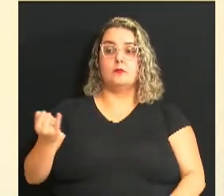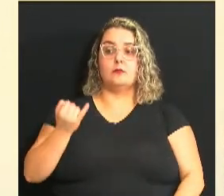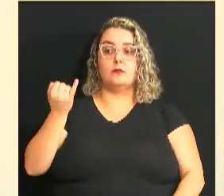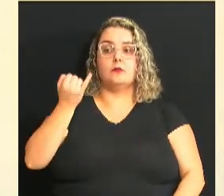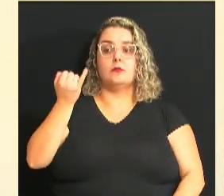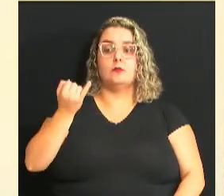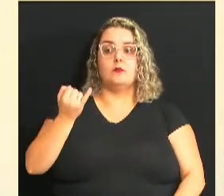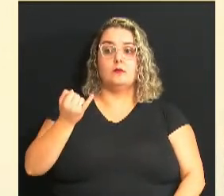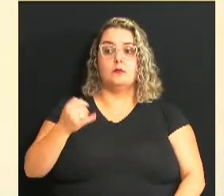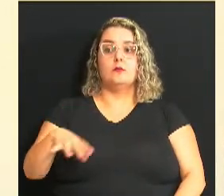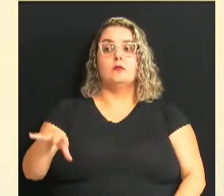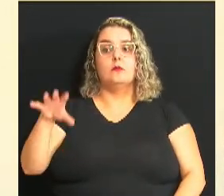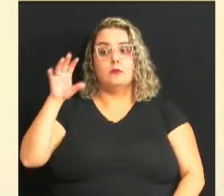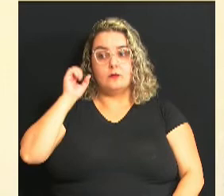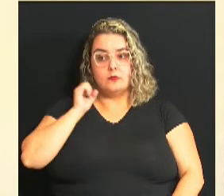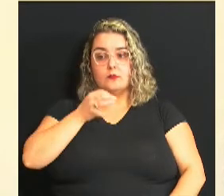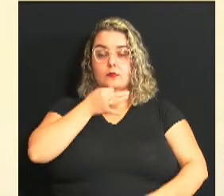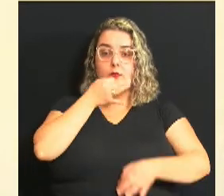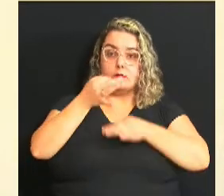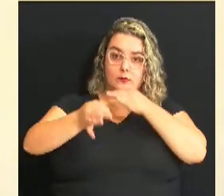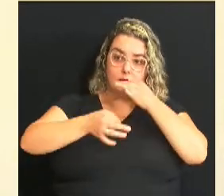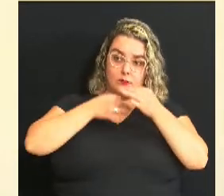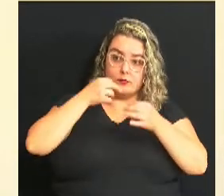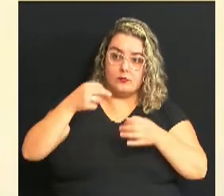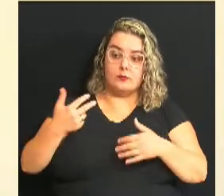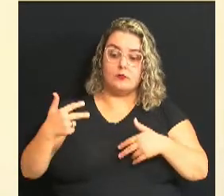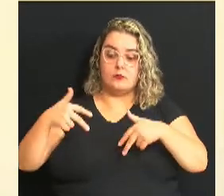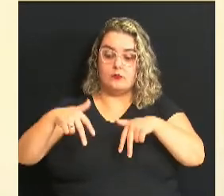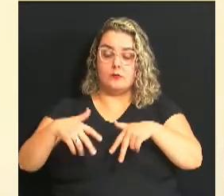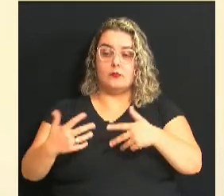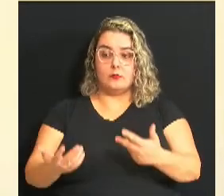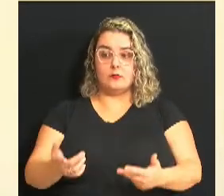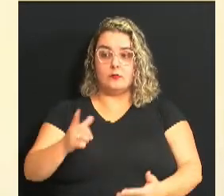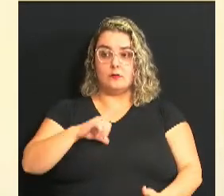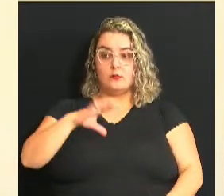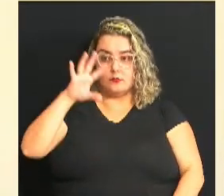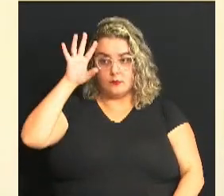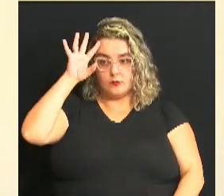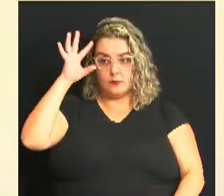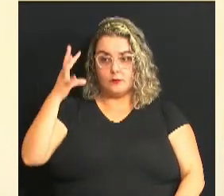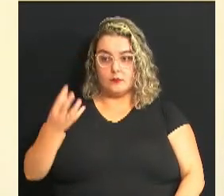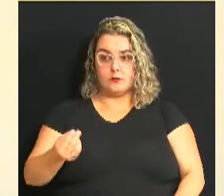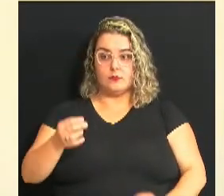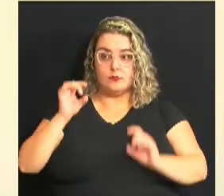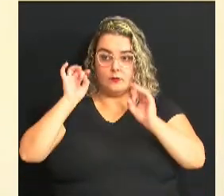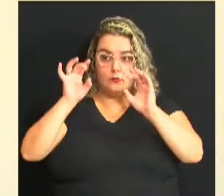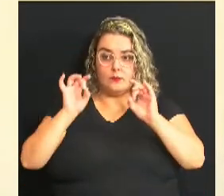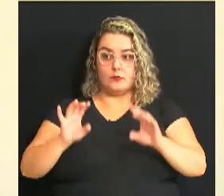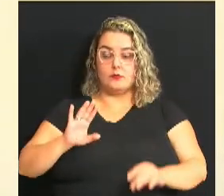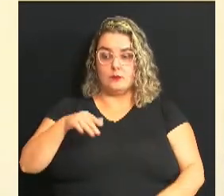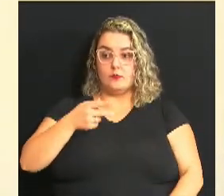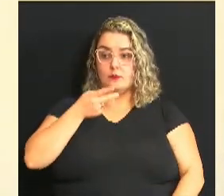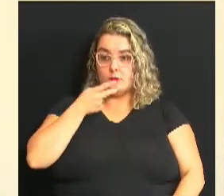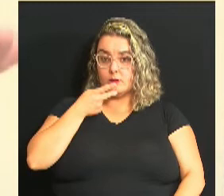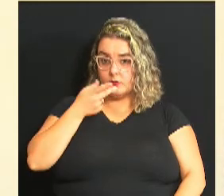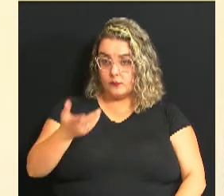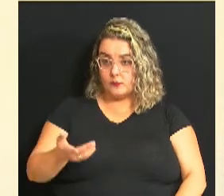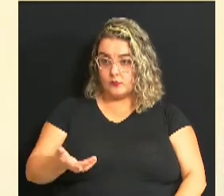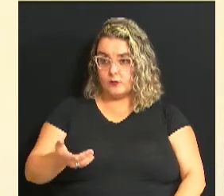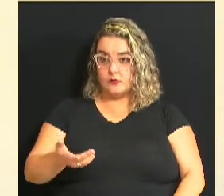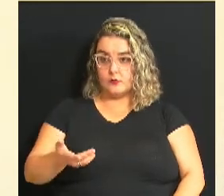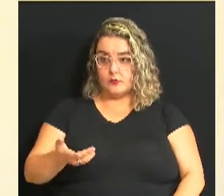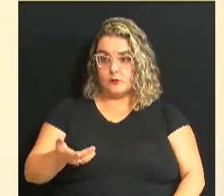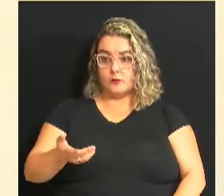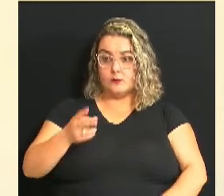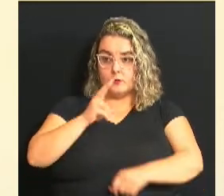foram ouvidas, deram sugestões. Existe um conhecimento muito especializado quando a gente fala da manutenção